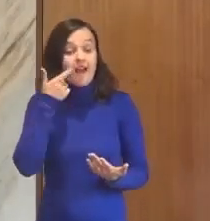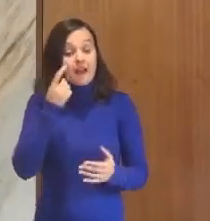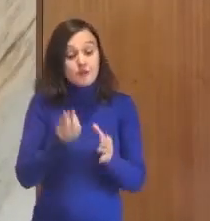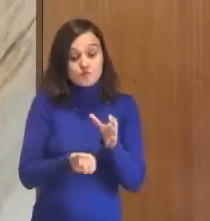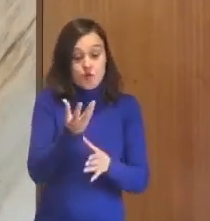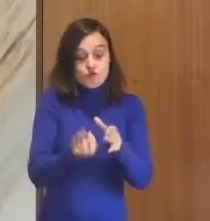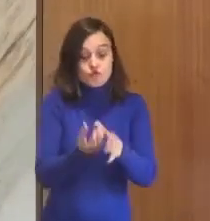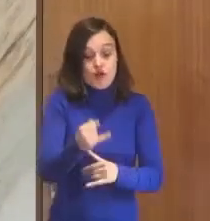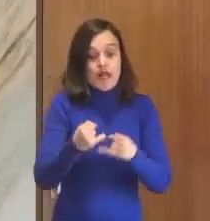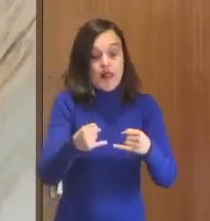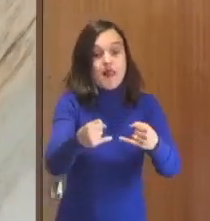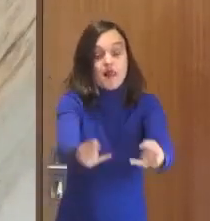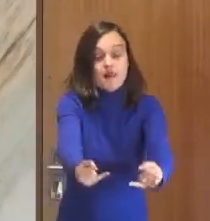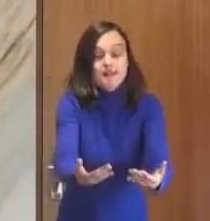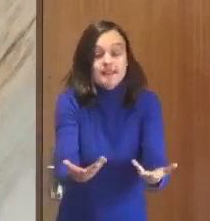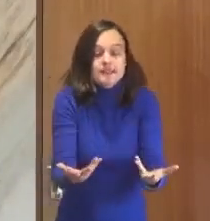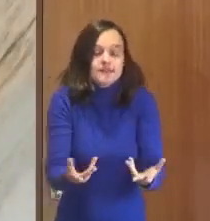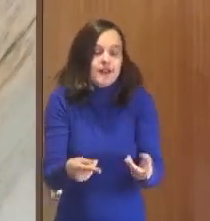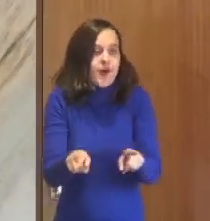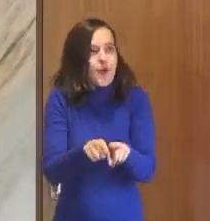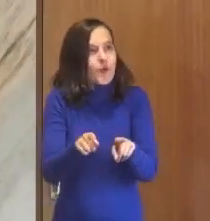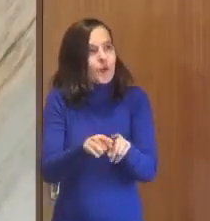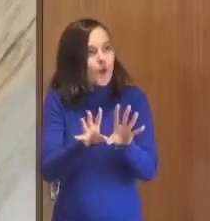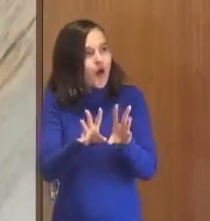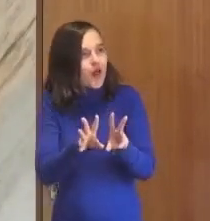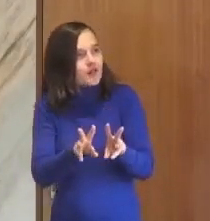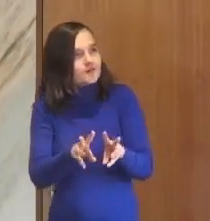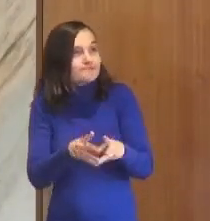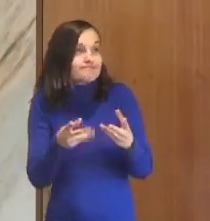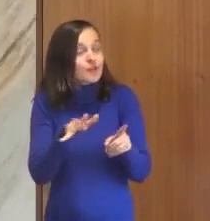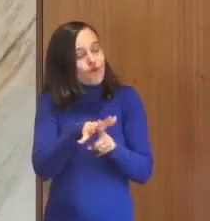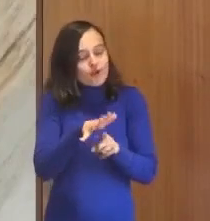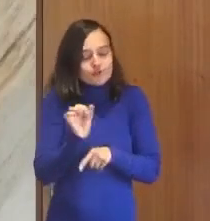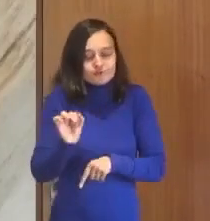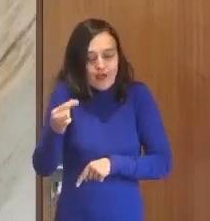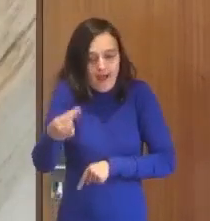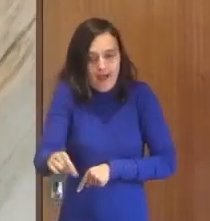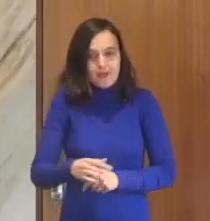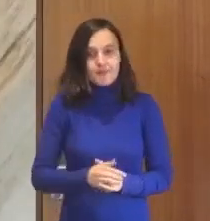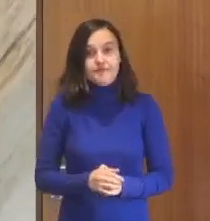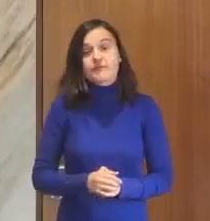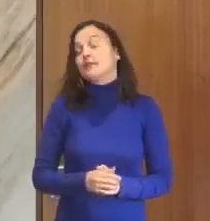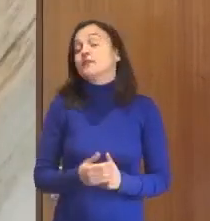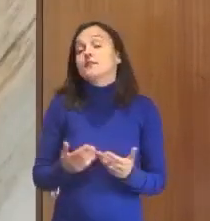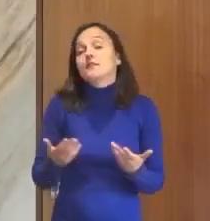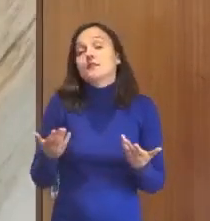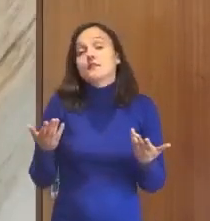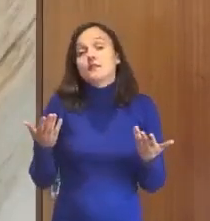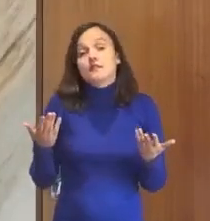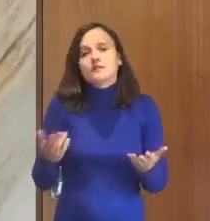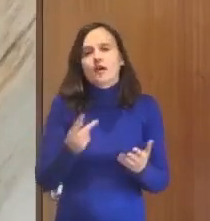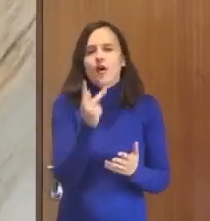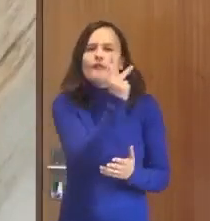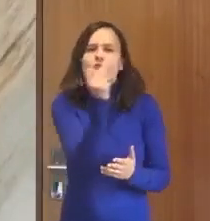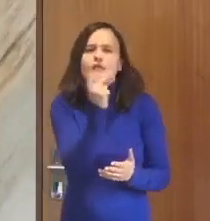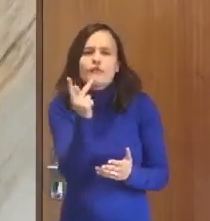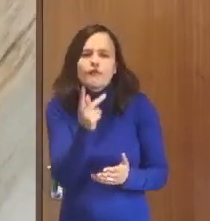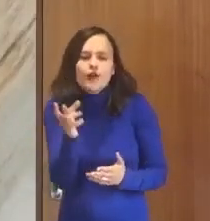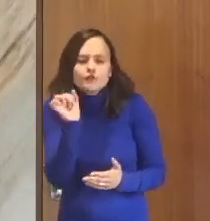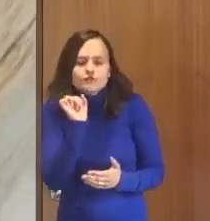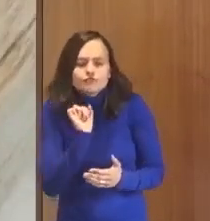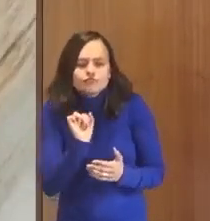os que se lhe seguiram, com certeza, se inspirariam no seu trabalho. E conseguimos encontrar numerosos versos moldados